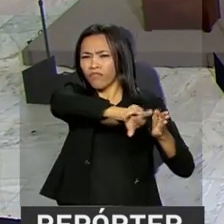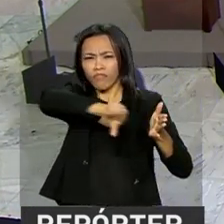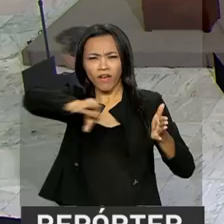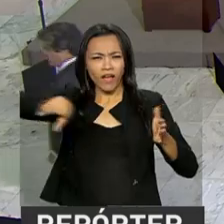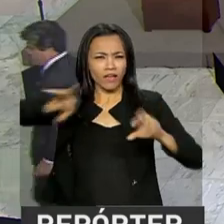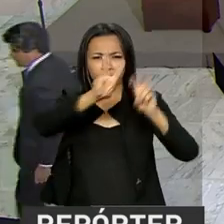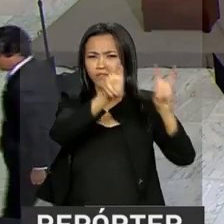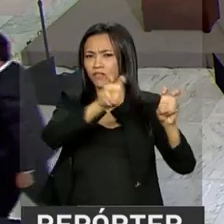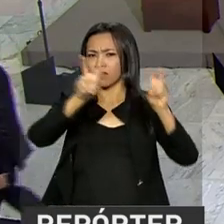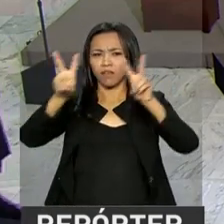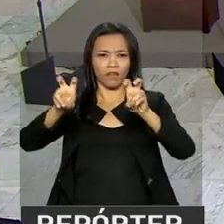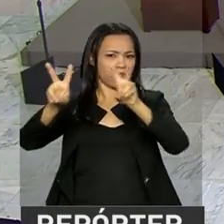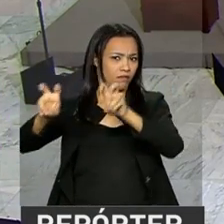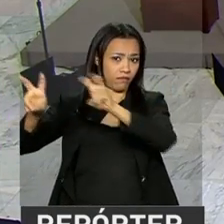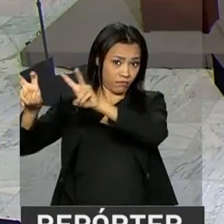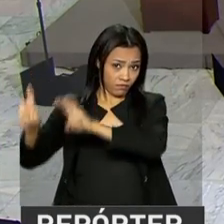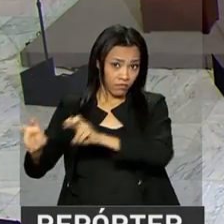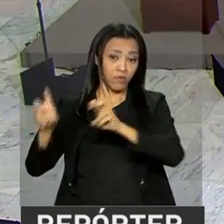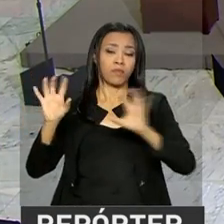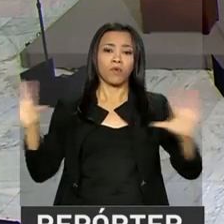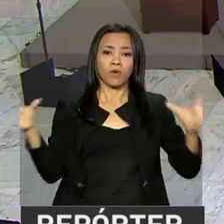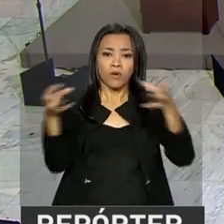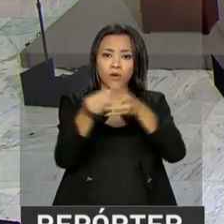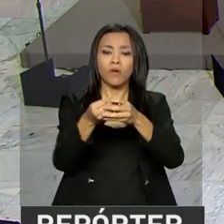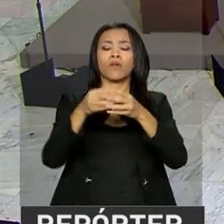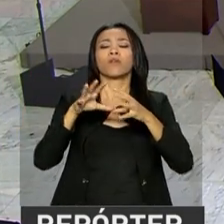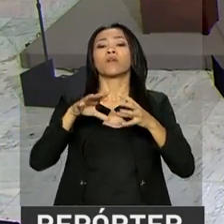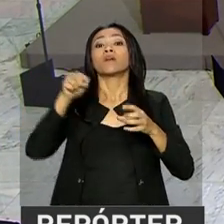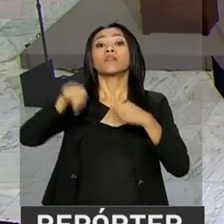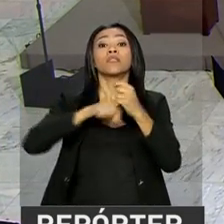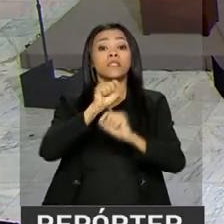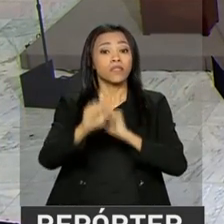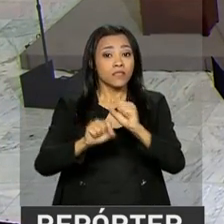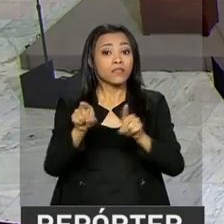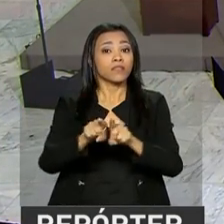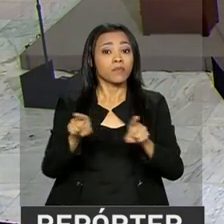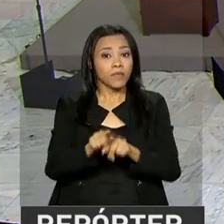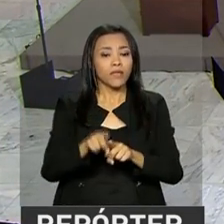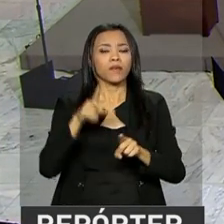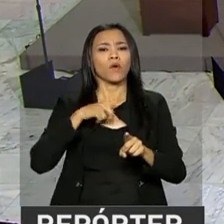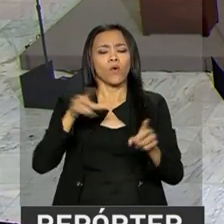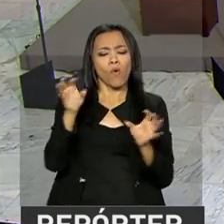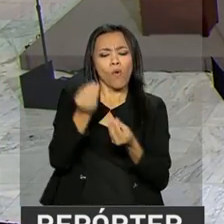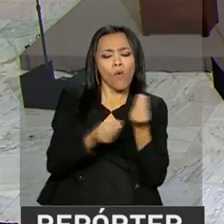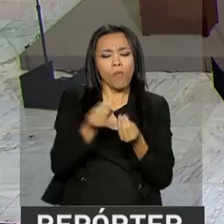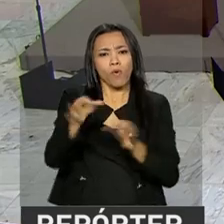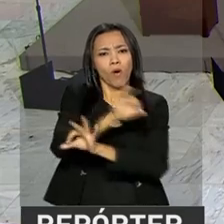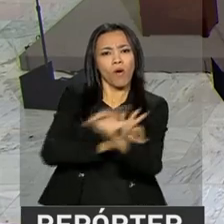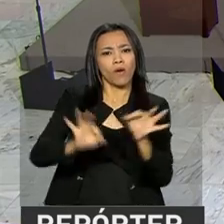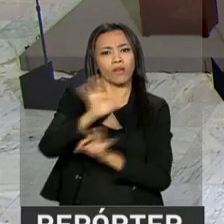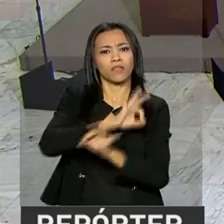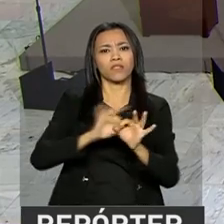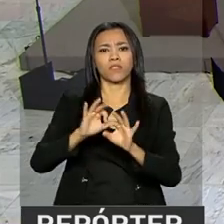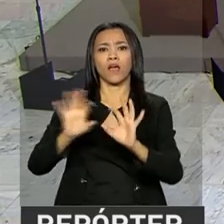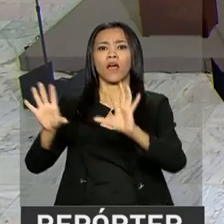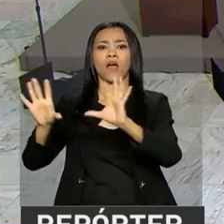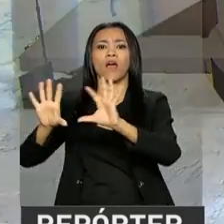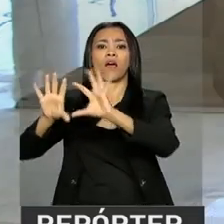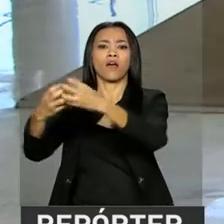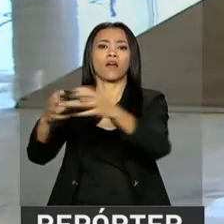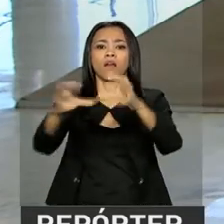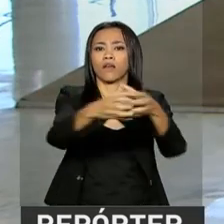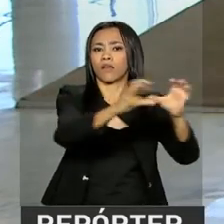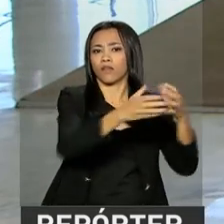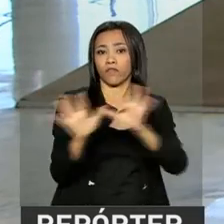ao crédito seguro da produção garantia de preços comercialização e também paraa organização econômica das famílias residentes no campo